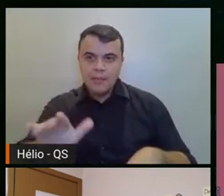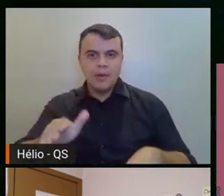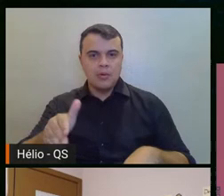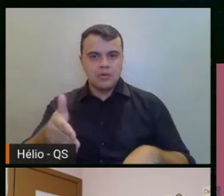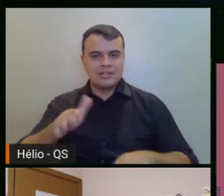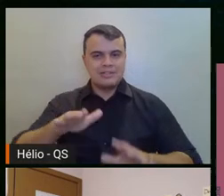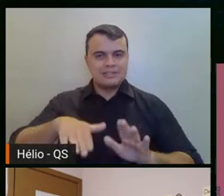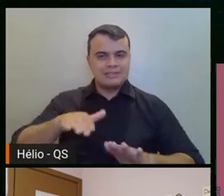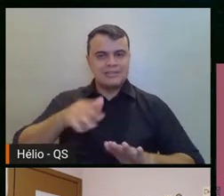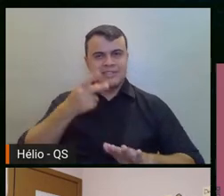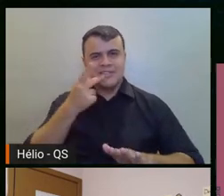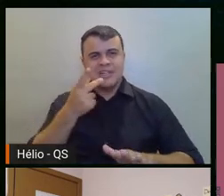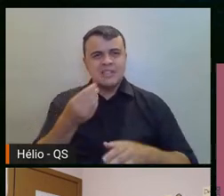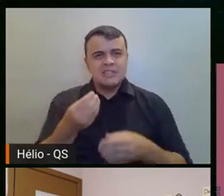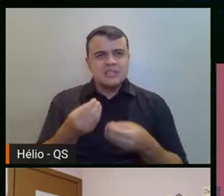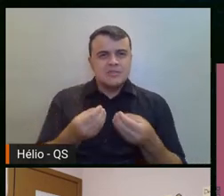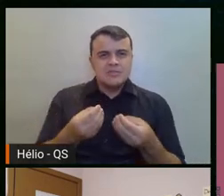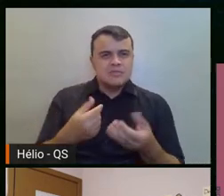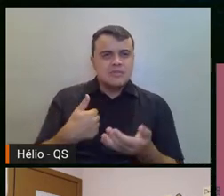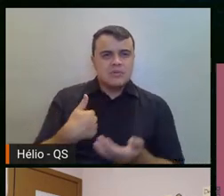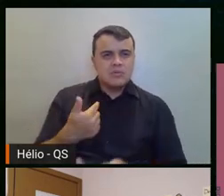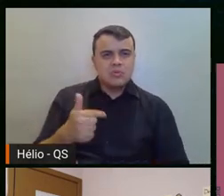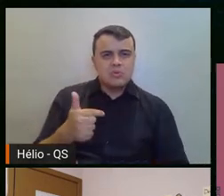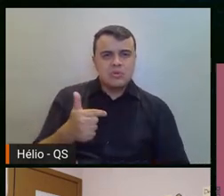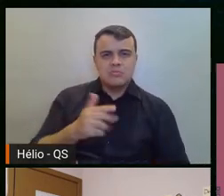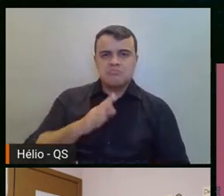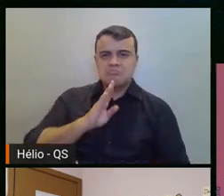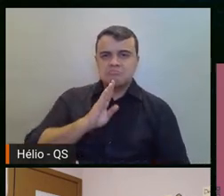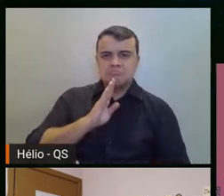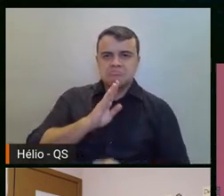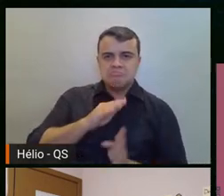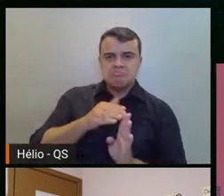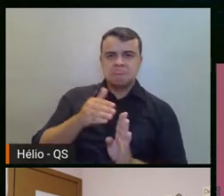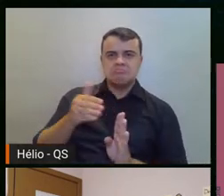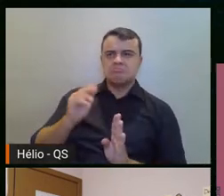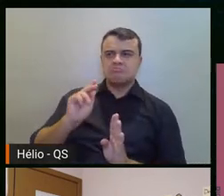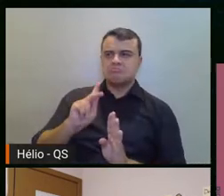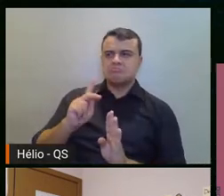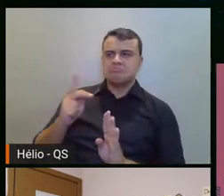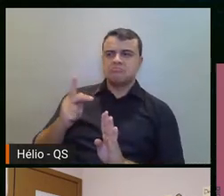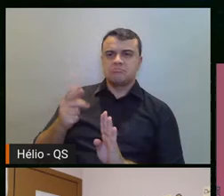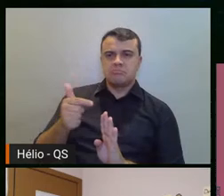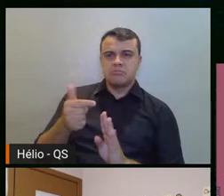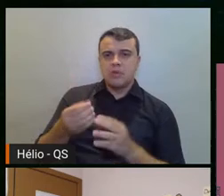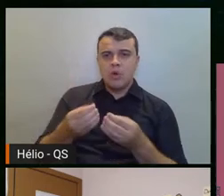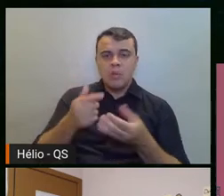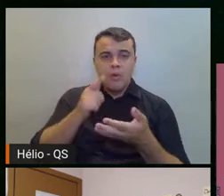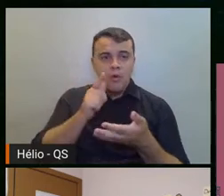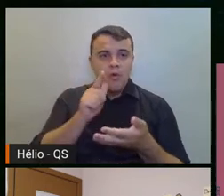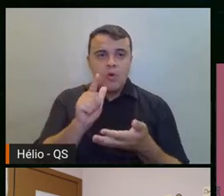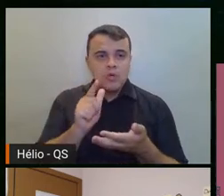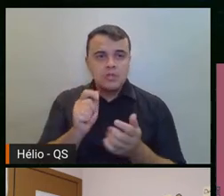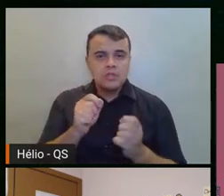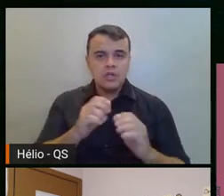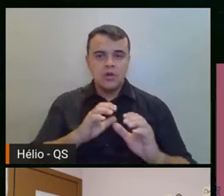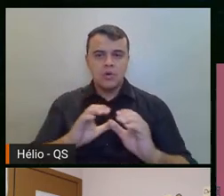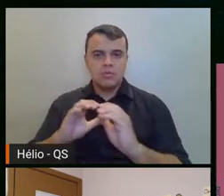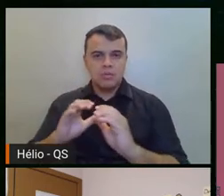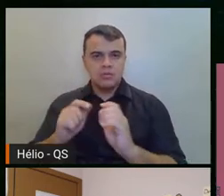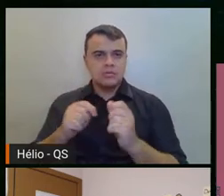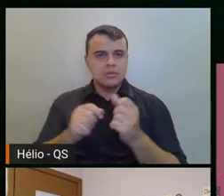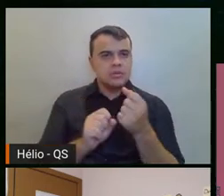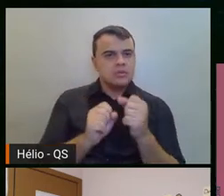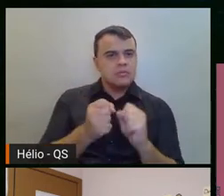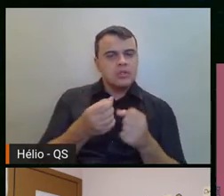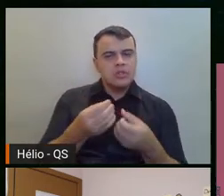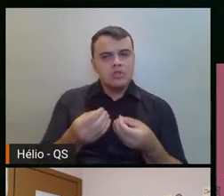que vai entrar que vai falar poxa vida mas eu nem tenho um portfólio como é que eu vou né conseguir ali me comunicar de repente com a